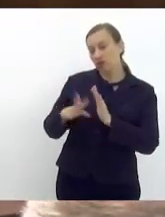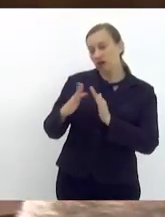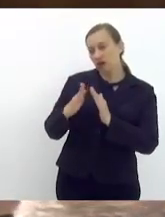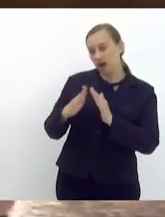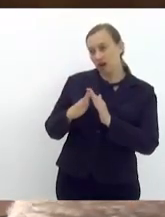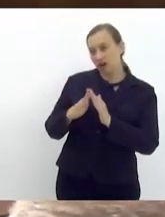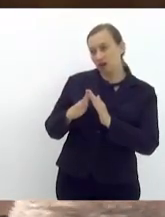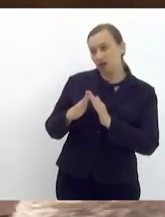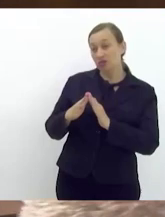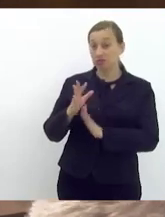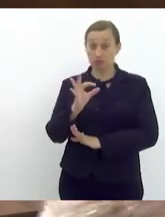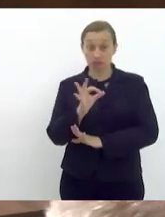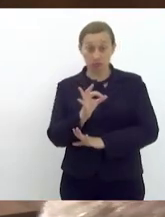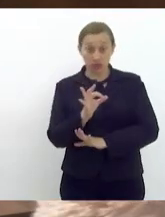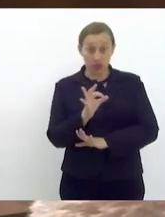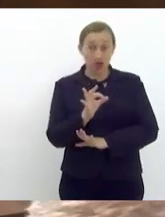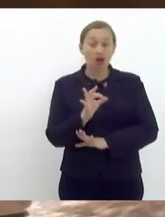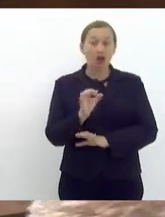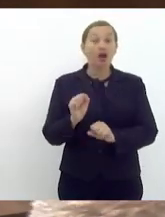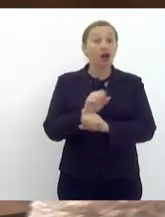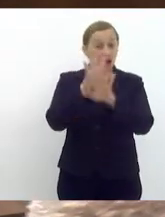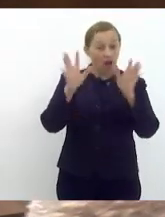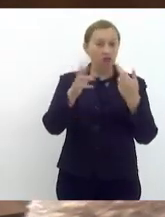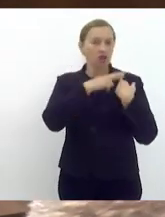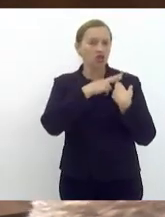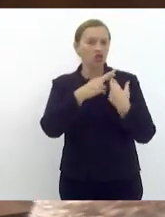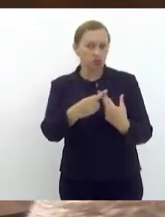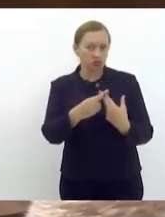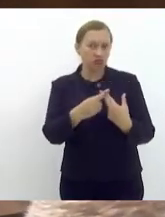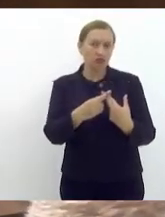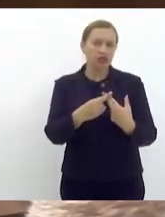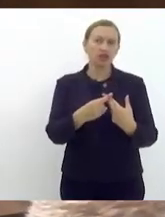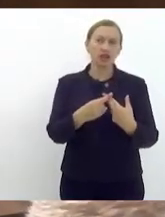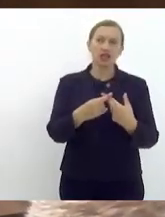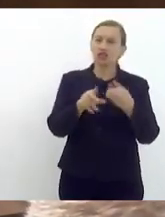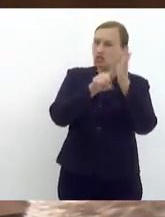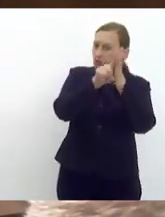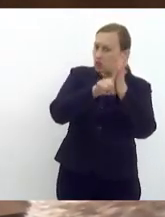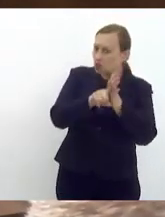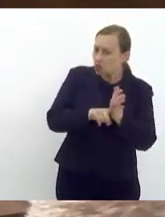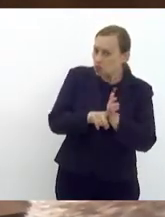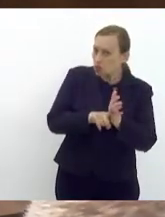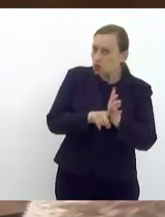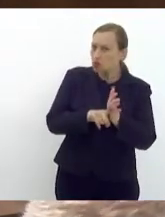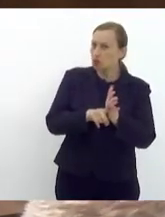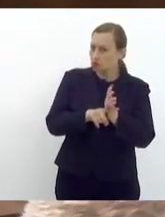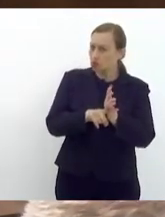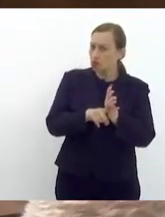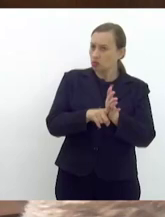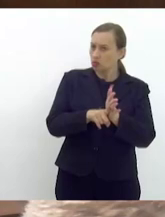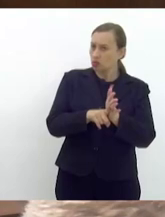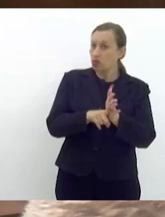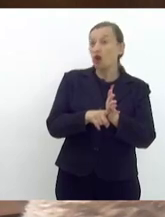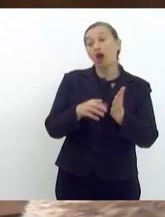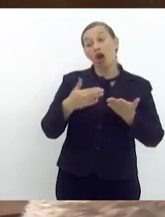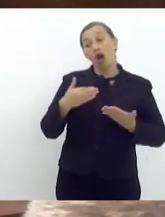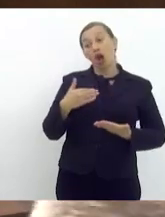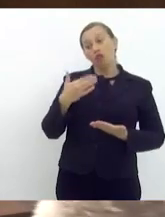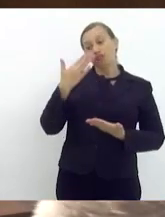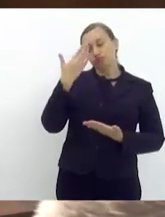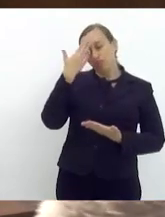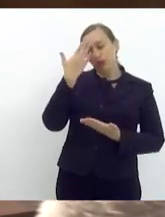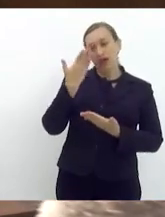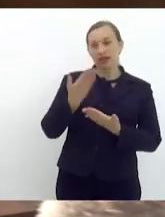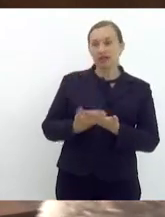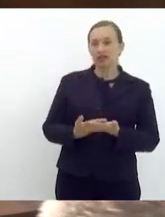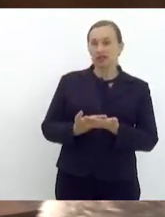claro, que tem a responsabilidade de sabatinar o indicado, eu tenho que confiar nos meus